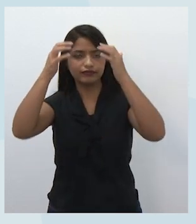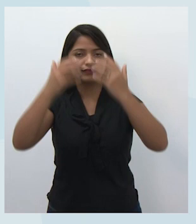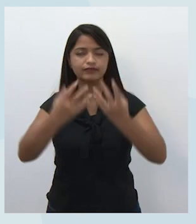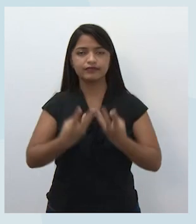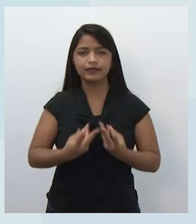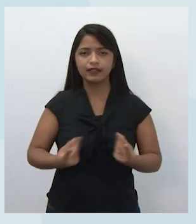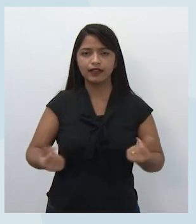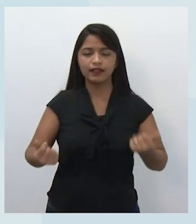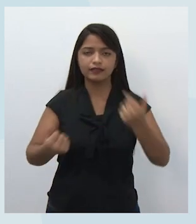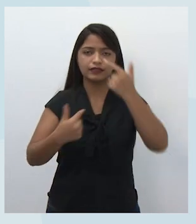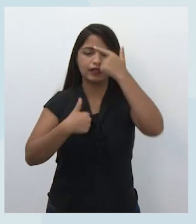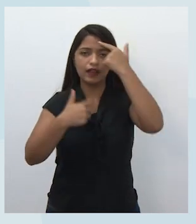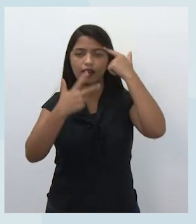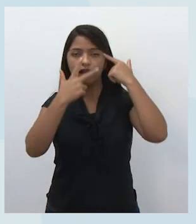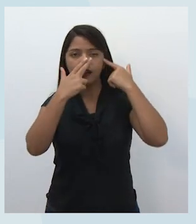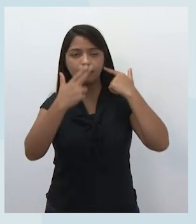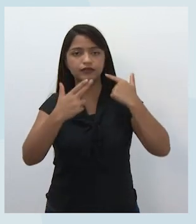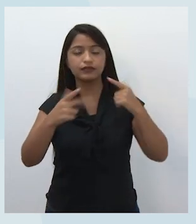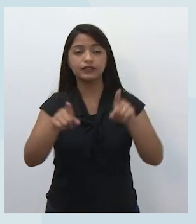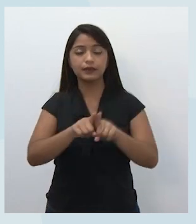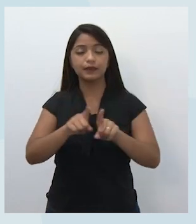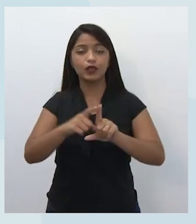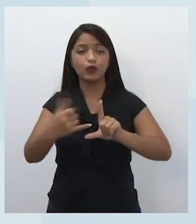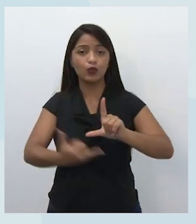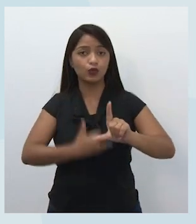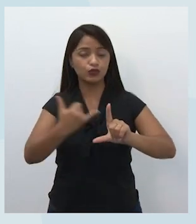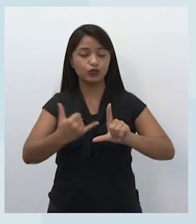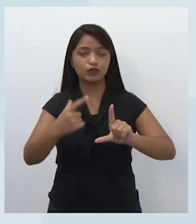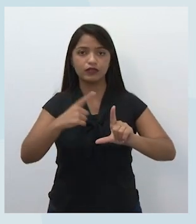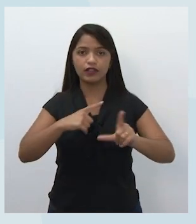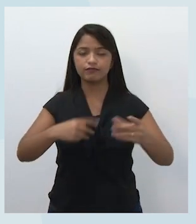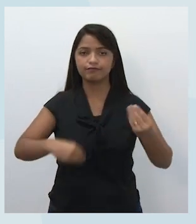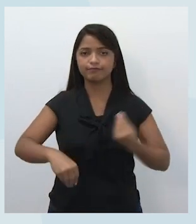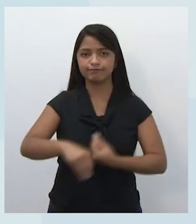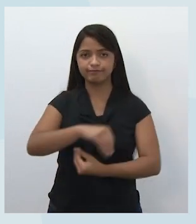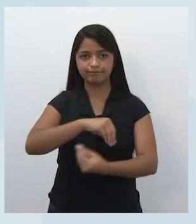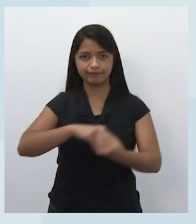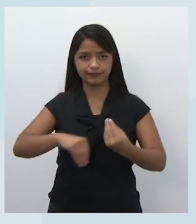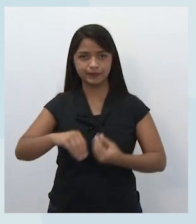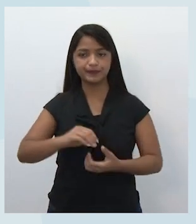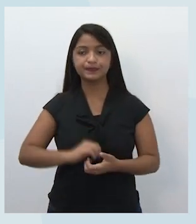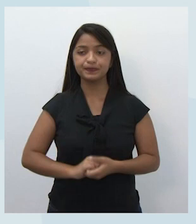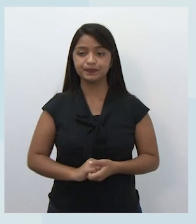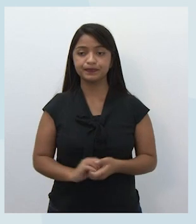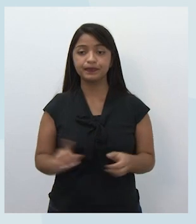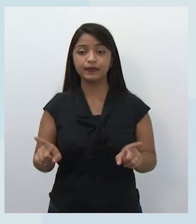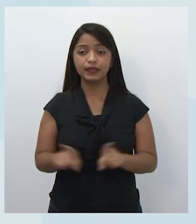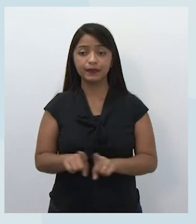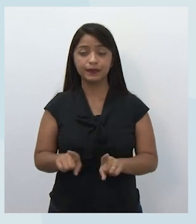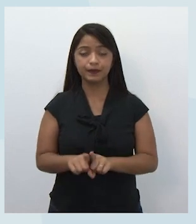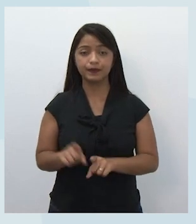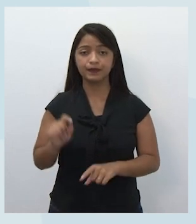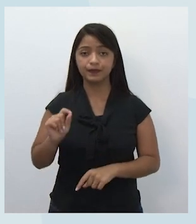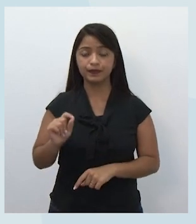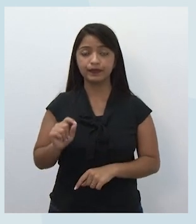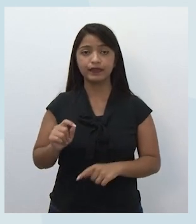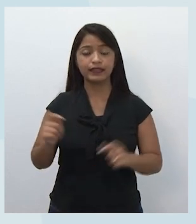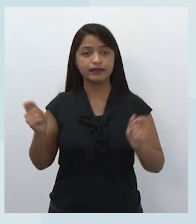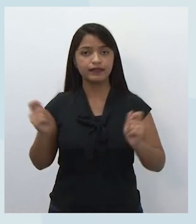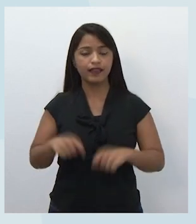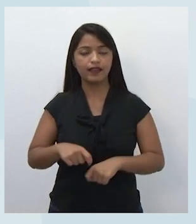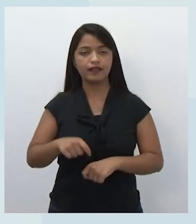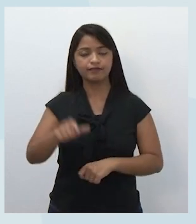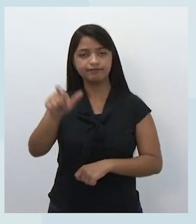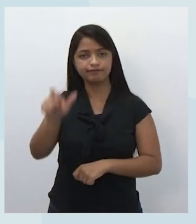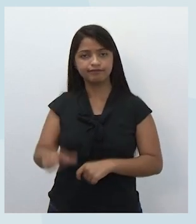sensibilidade, a intuição e a ludicidade. Ela também é propulsora da ampliação do conhecimento do